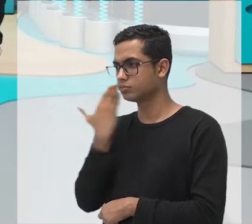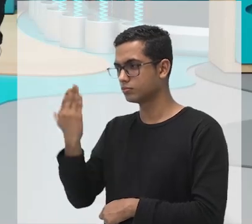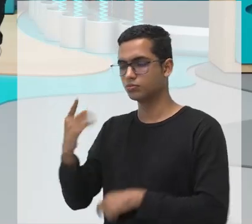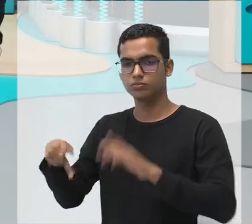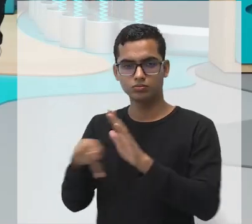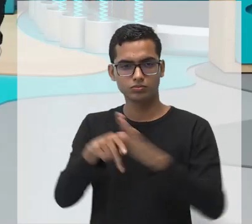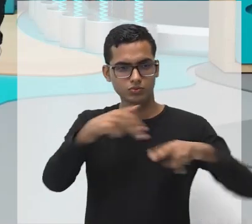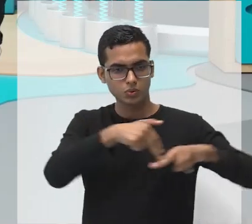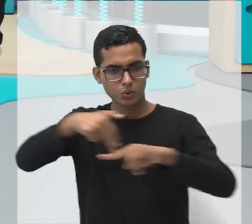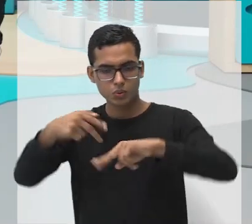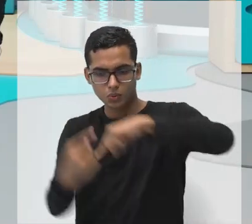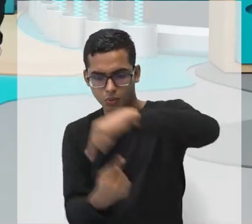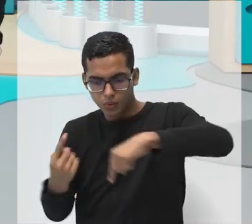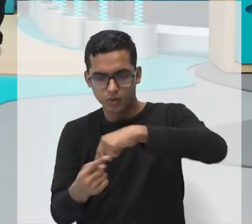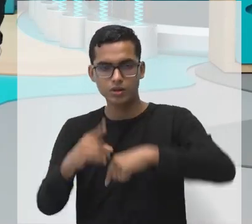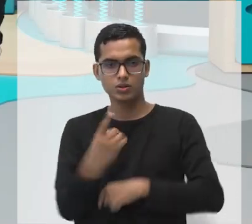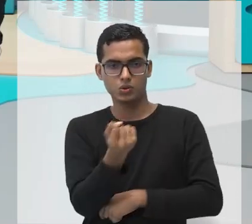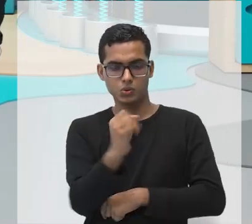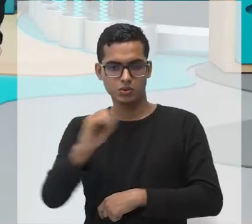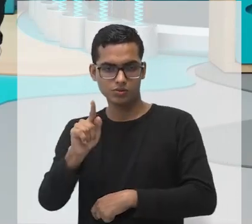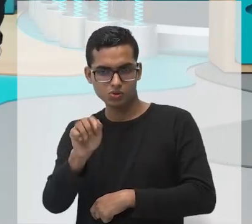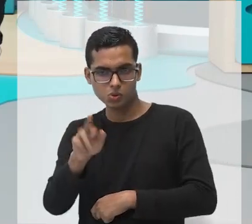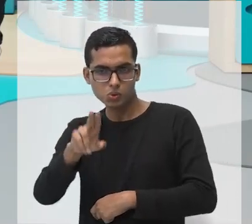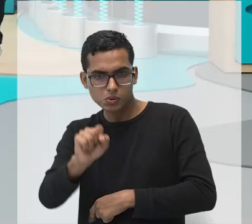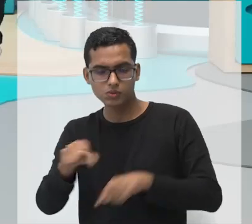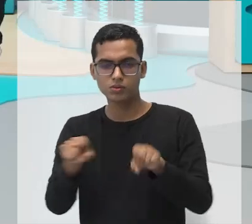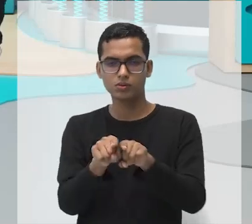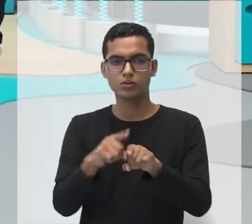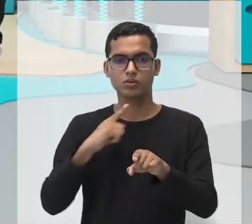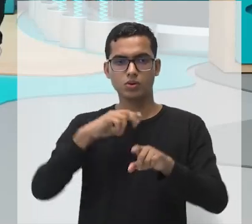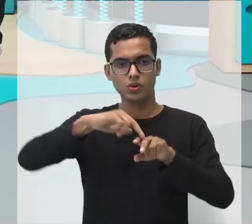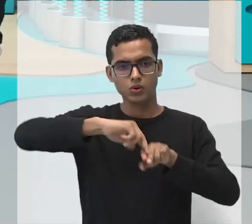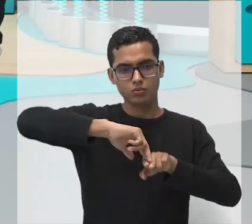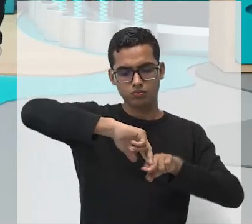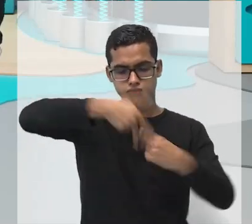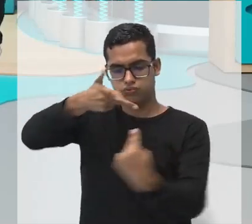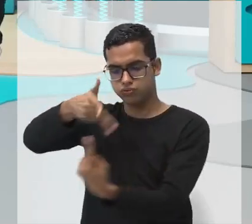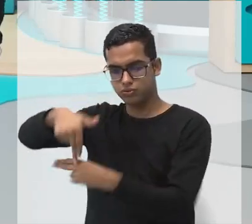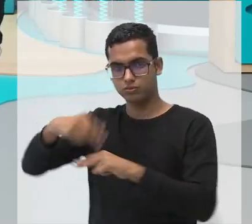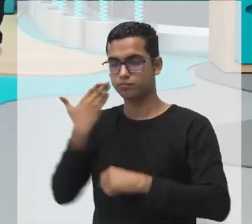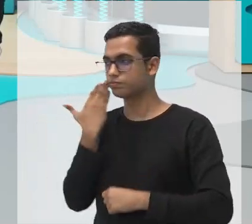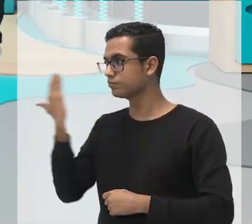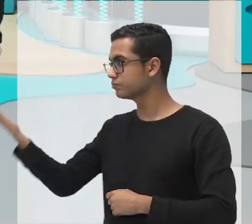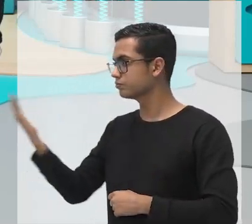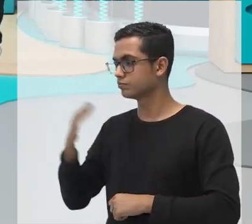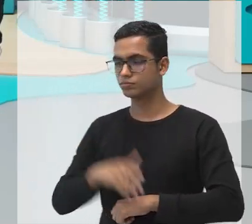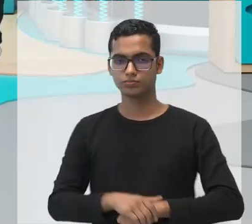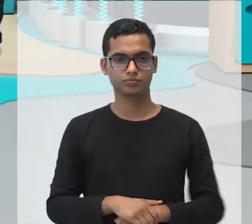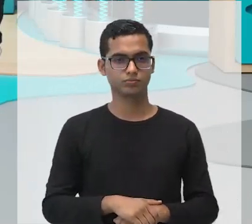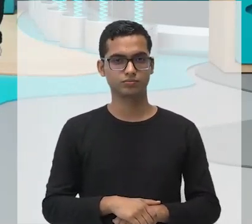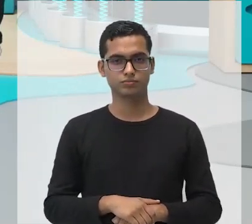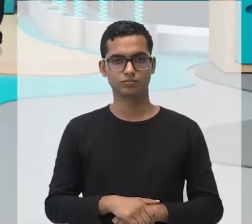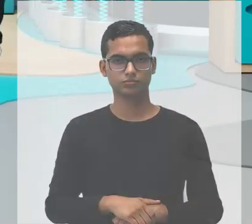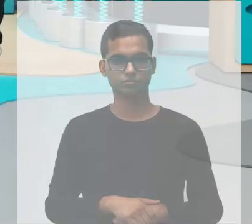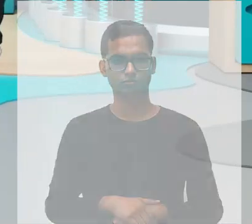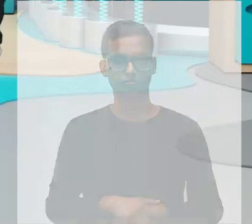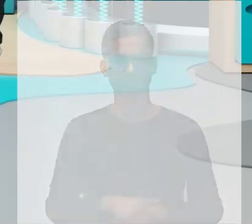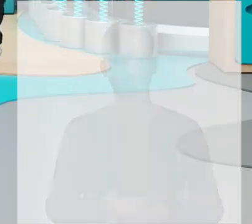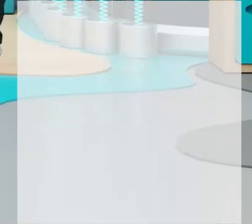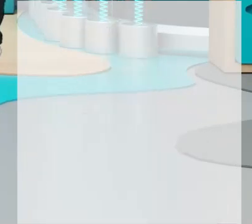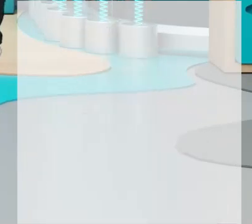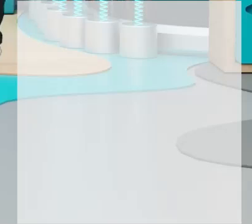skate em 180 graus na direção das costas, né? Observem aí que o nosso skatista, ele vem